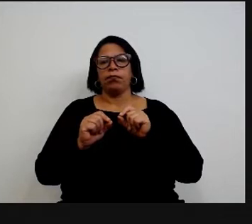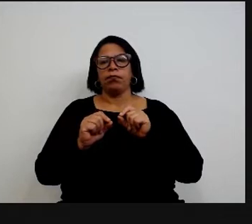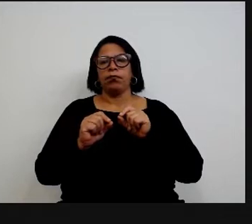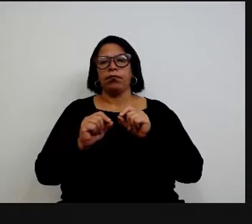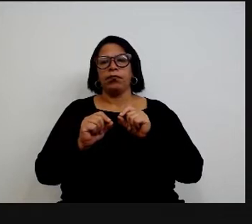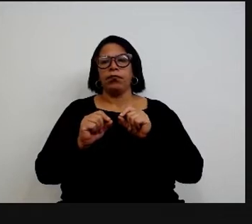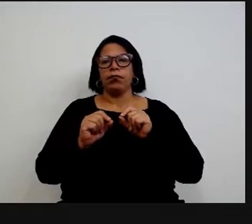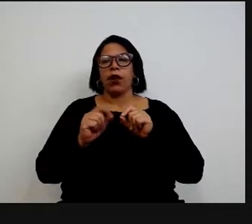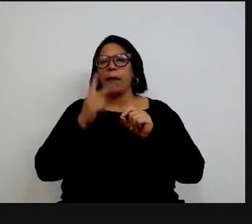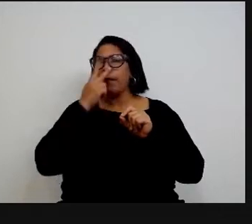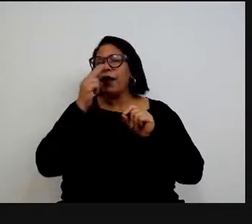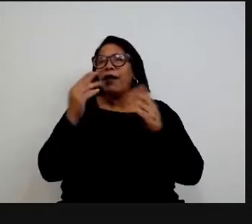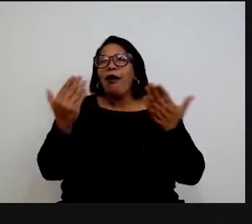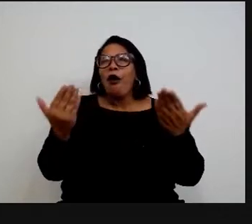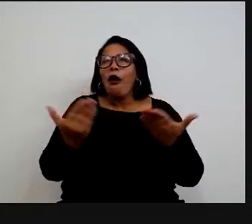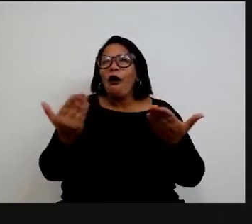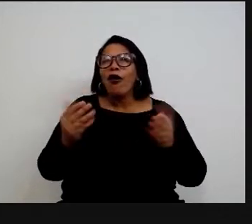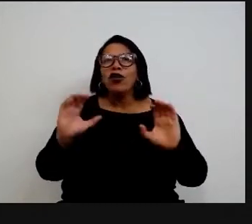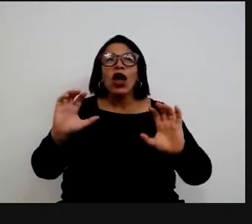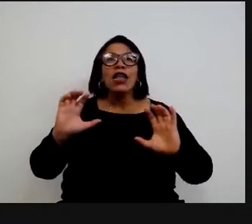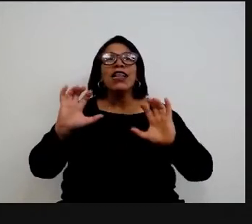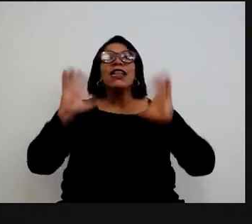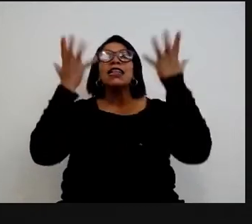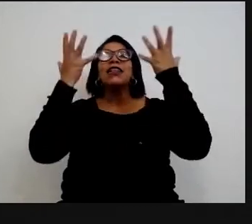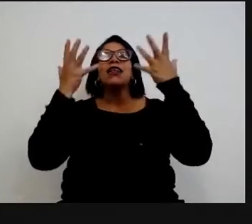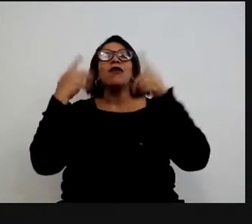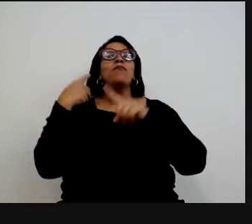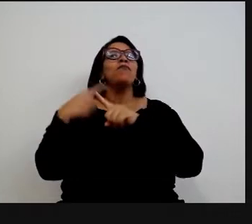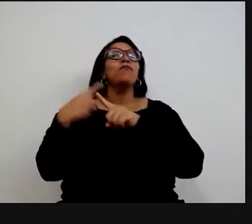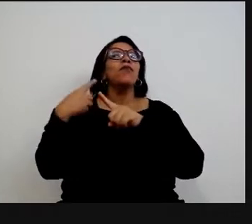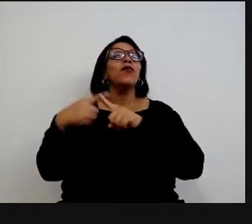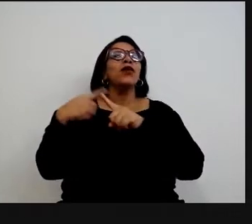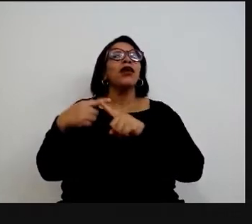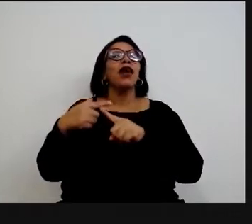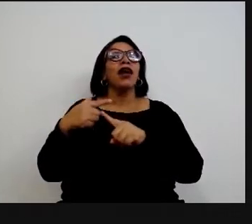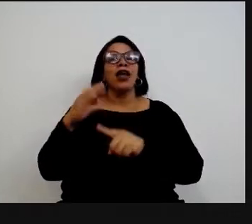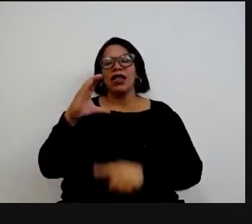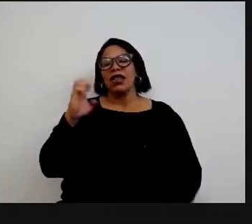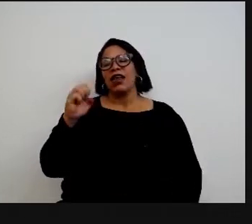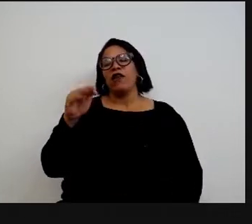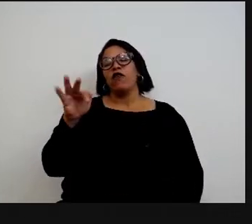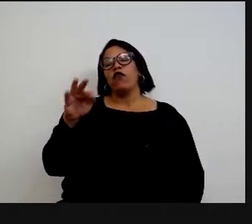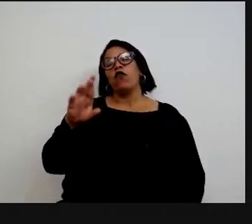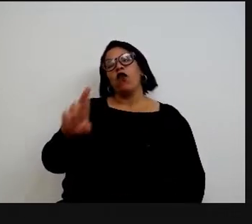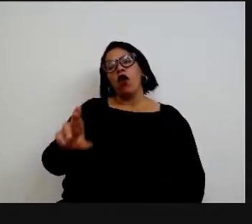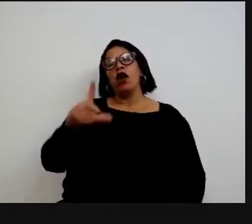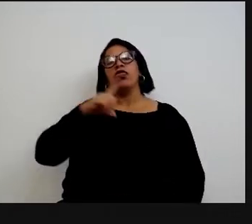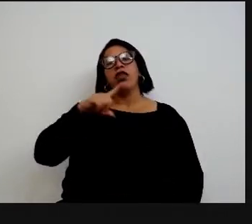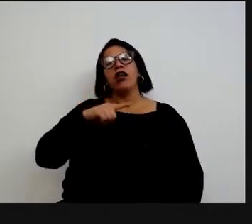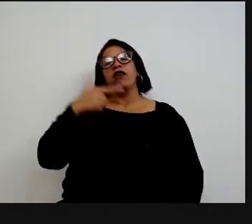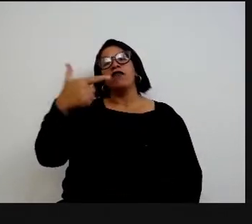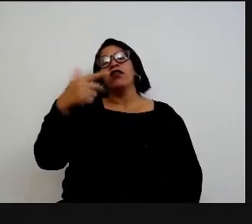um quê assim, de celebração, né? O Cefol está comemorando 25 anos,